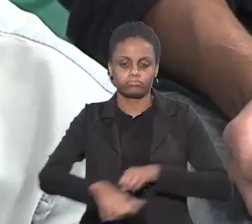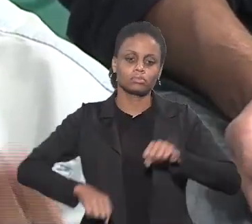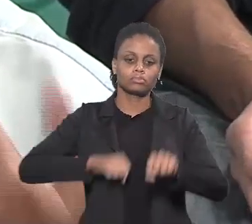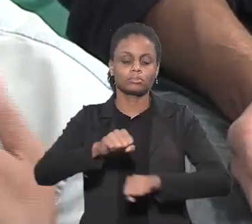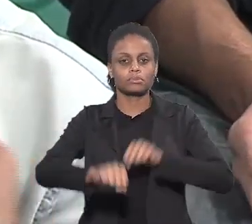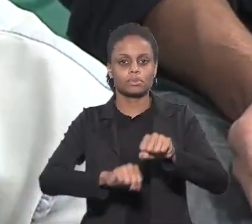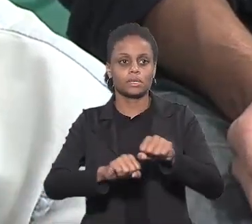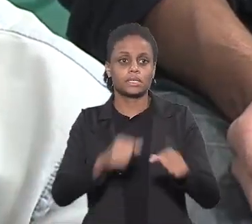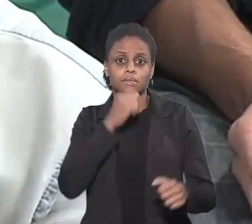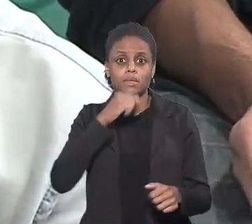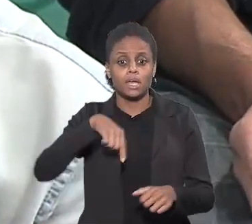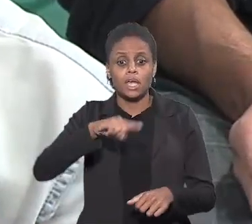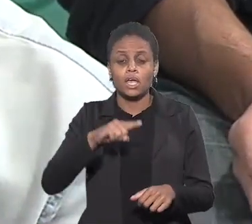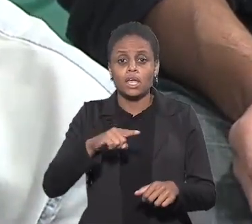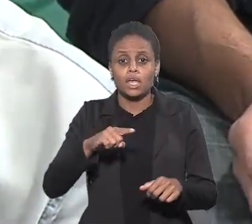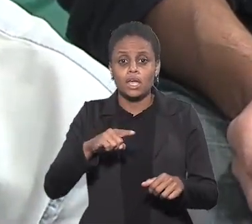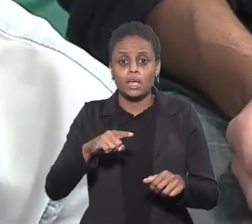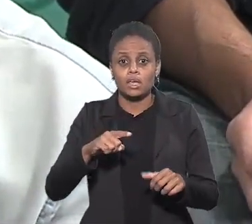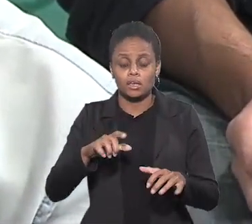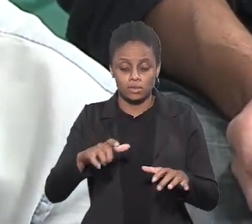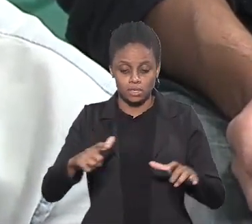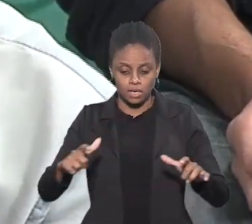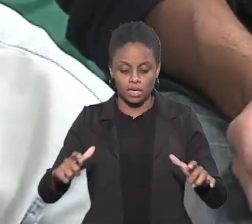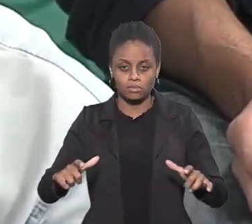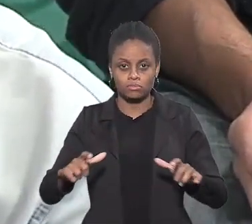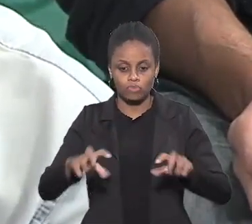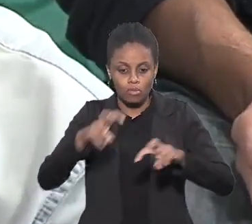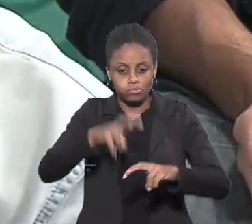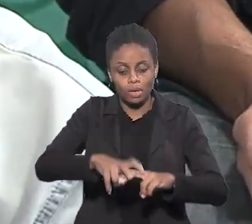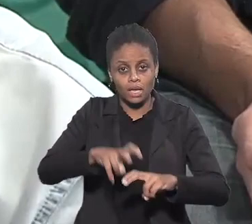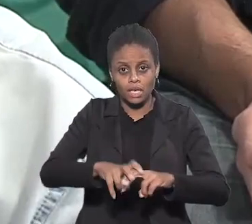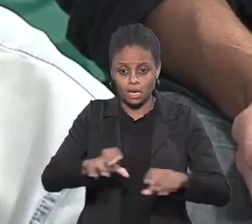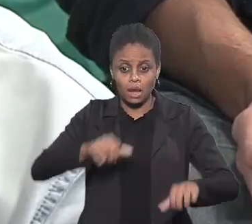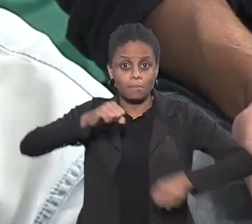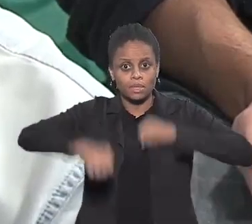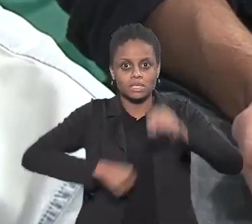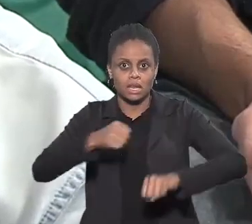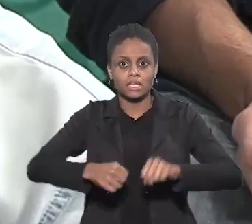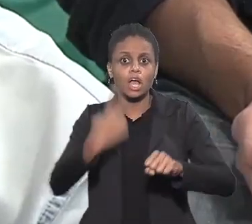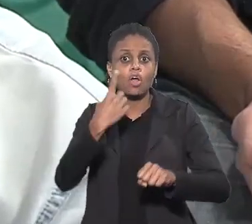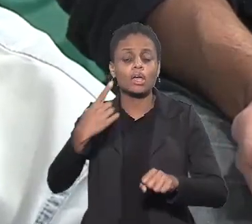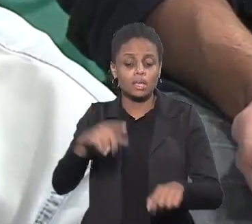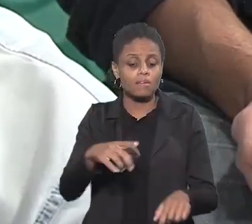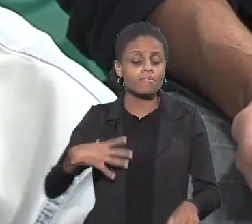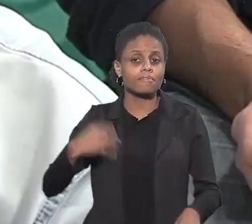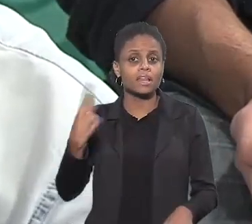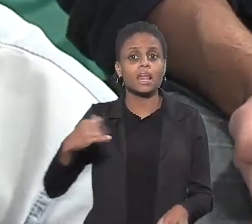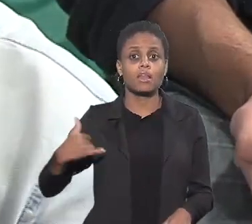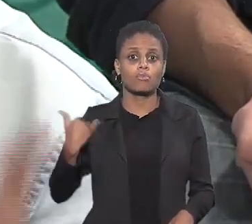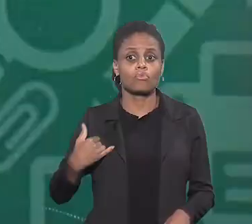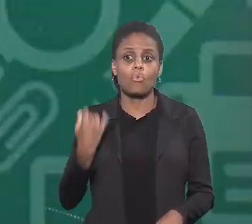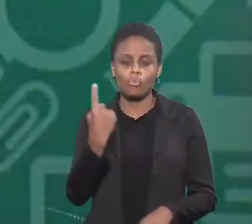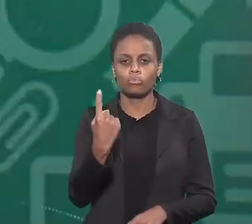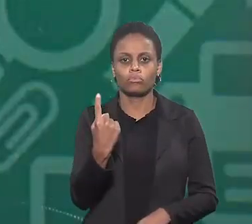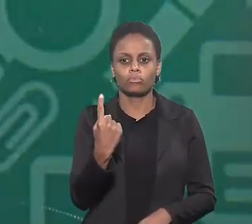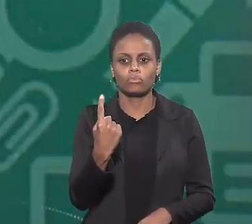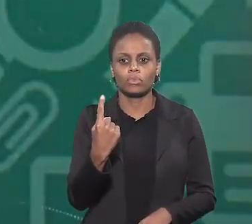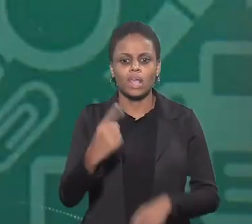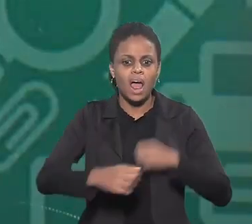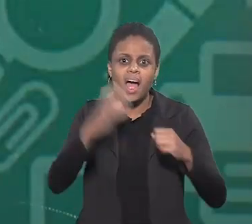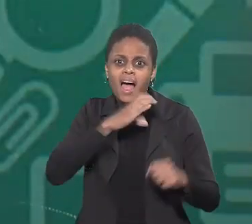rua. Poxa, eu levo a minha filha de 1 ano e meio na cadeirinha para a creche, eu não vou andar na rua, numa rua com a velocidade de 60 por